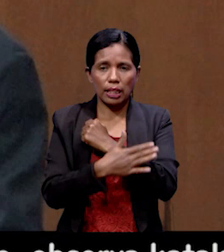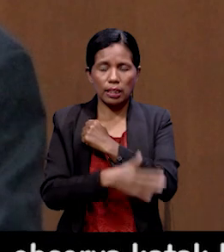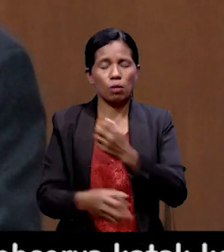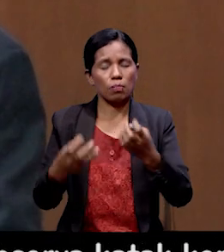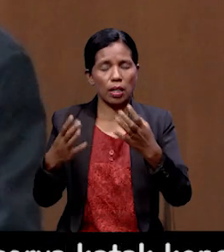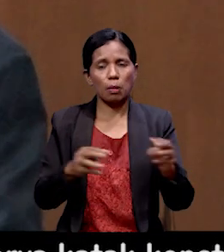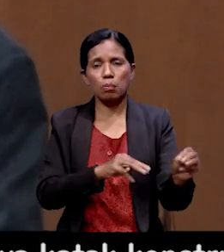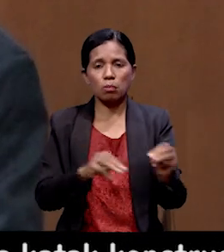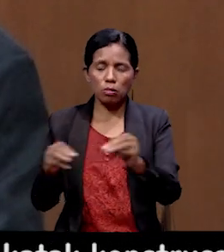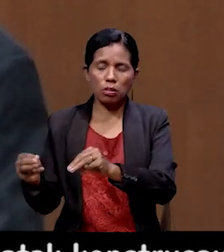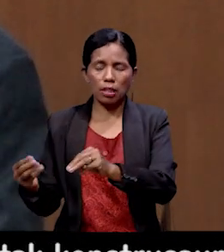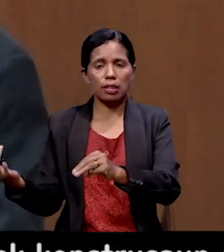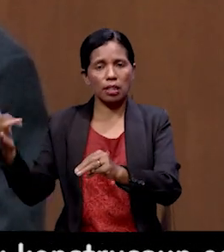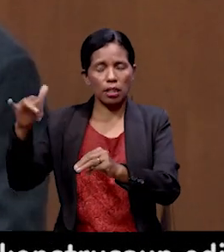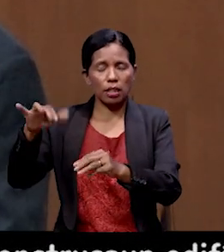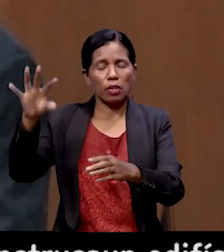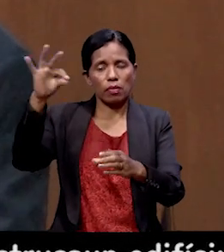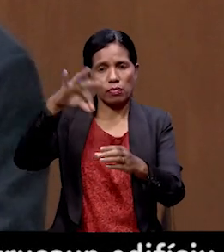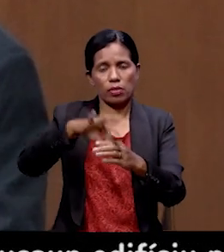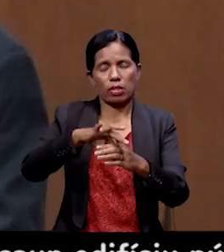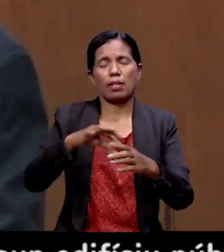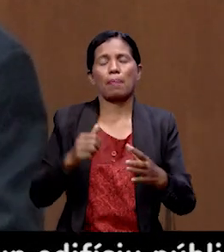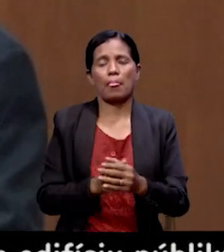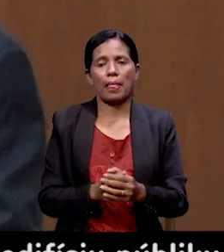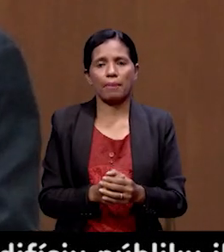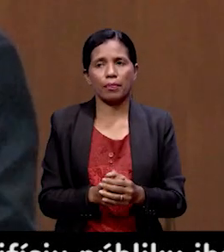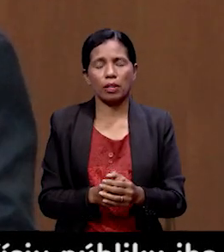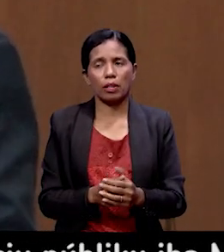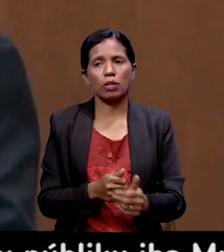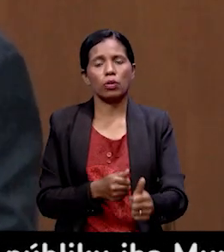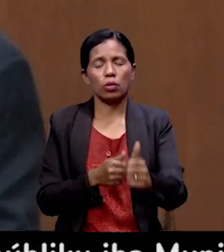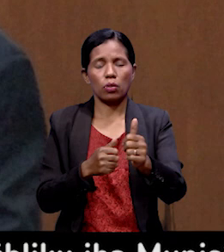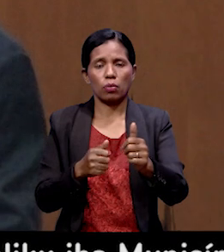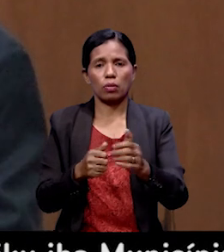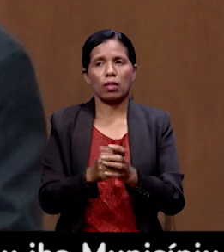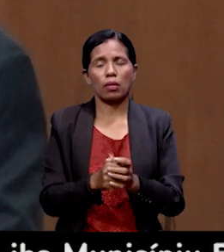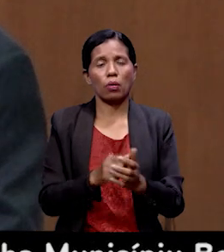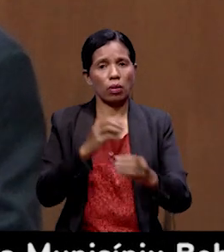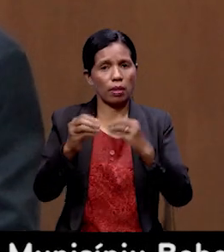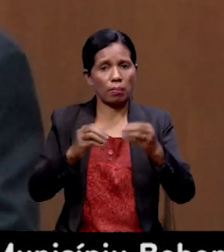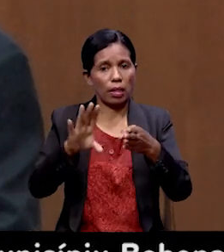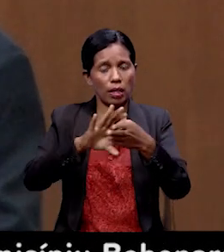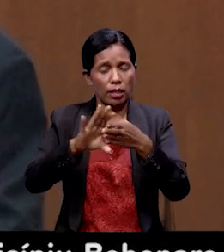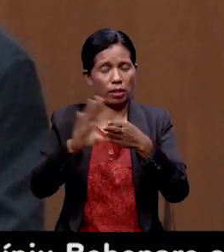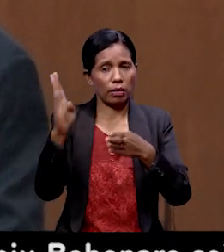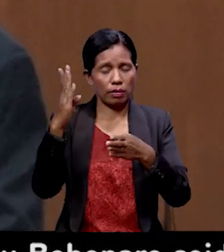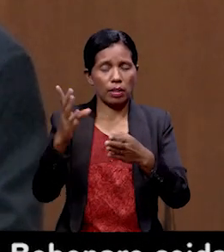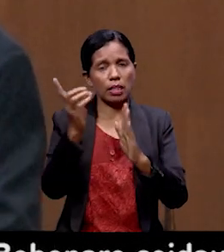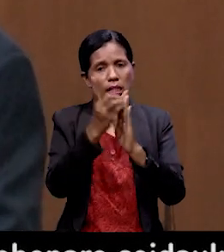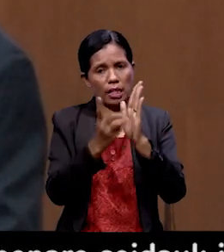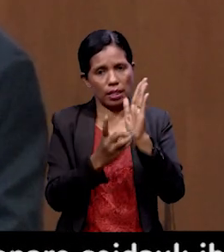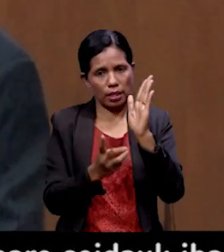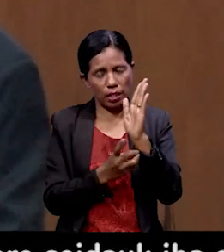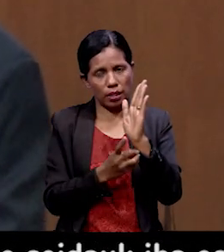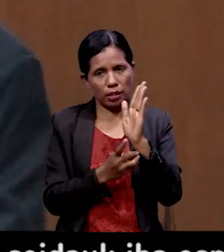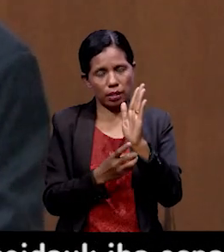Tui fontes anesan usi International Foundation for Electoral Systems. Nia dados